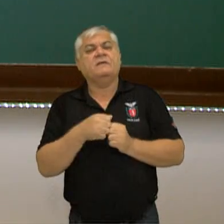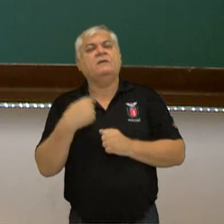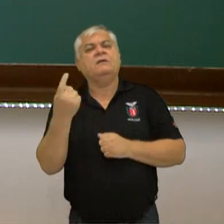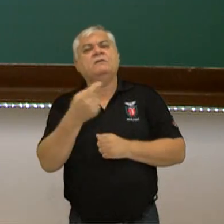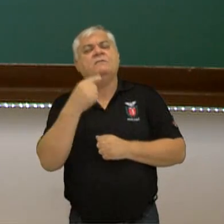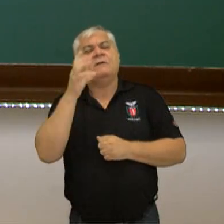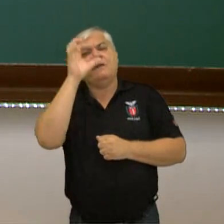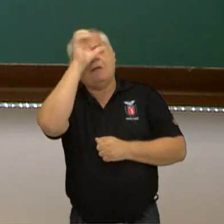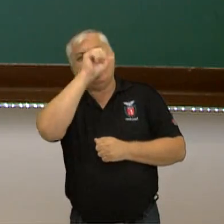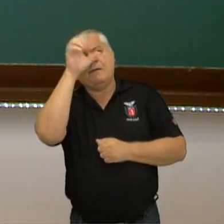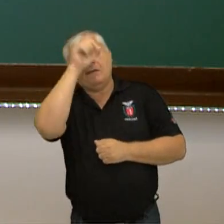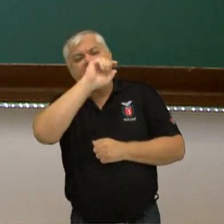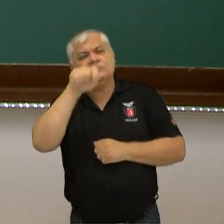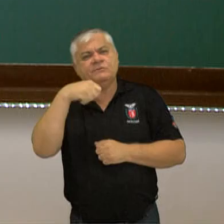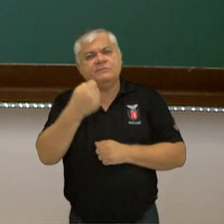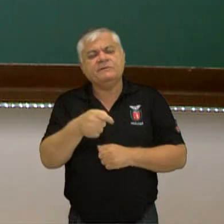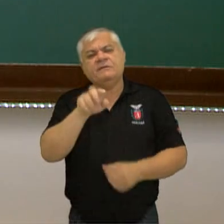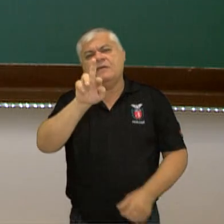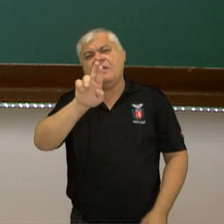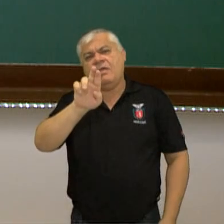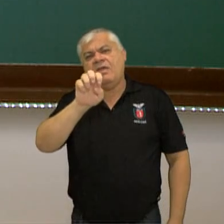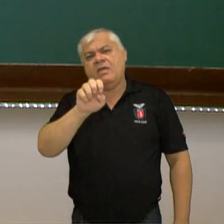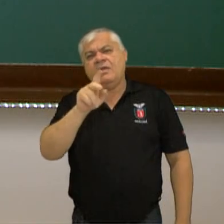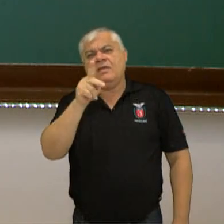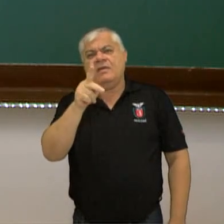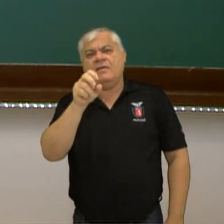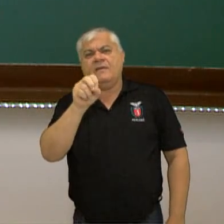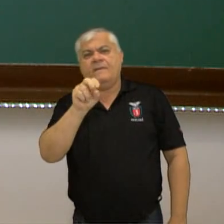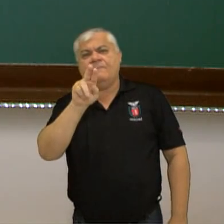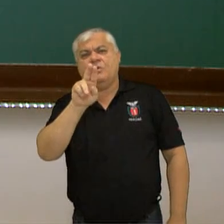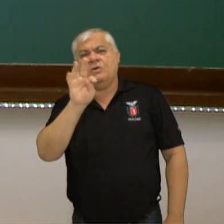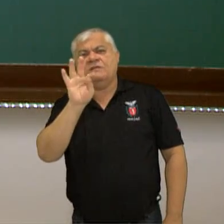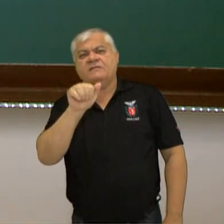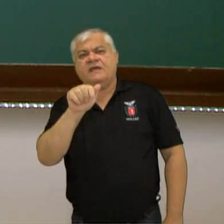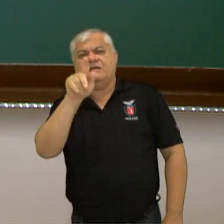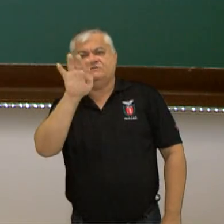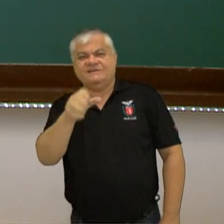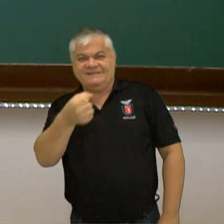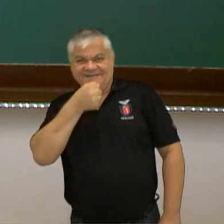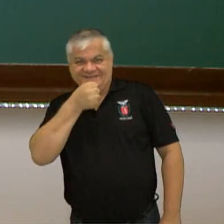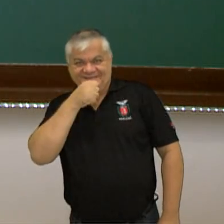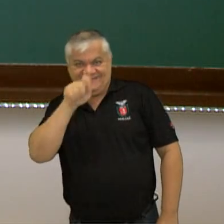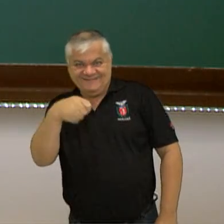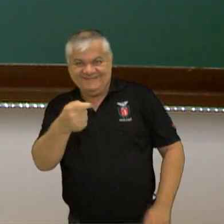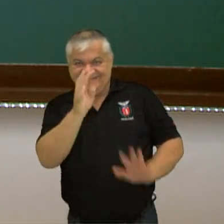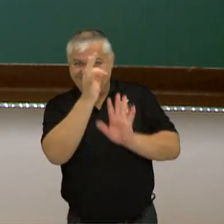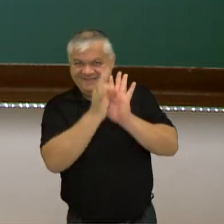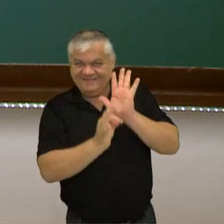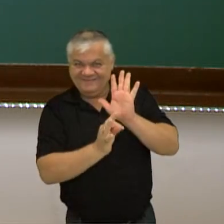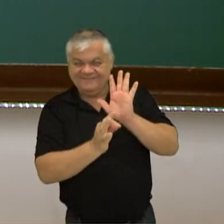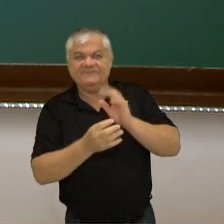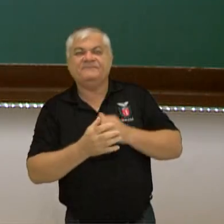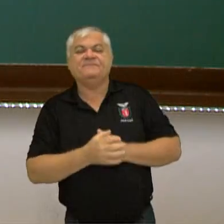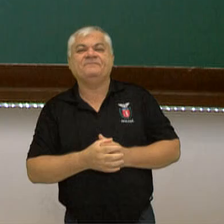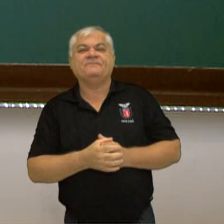sobre reportagem. Vem comigo conhecer mais sobre esse gênero.